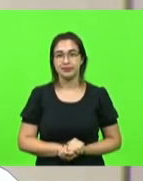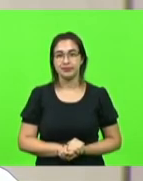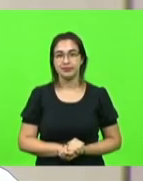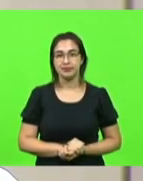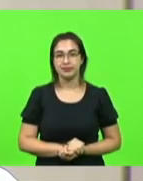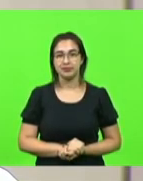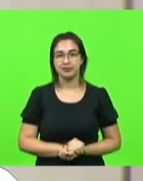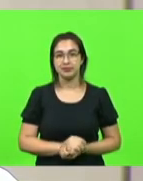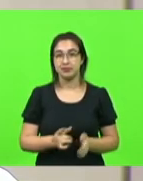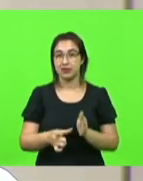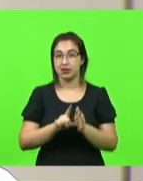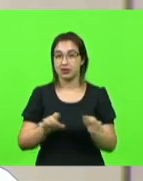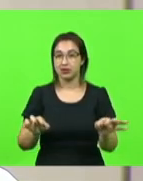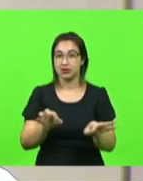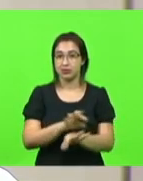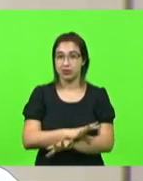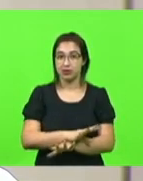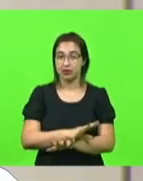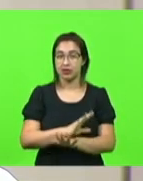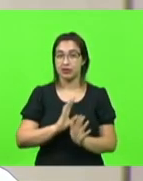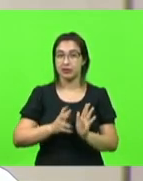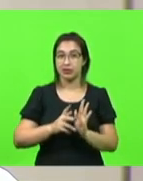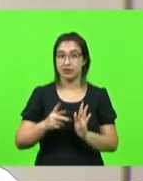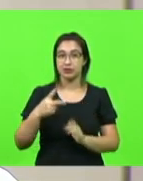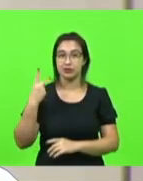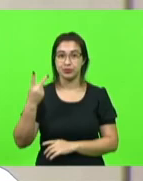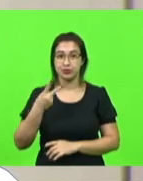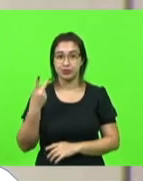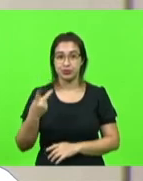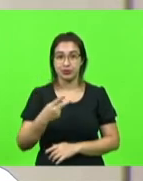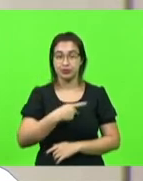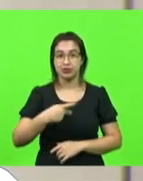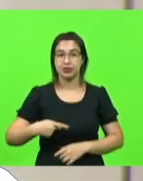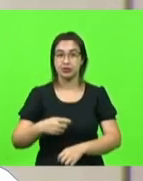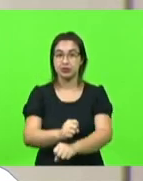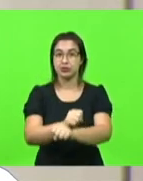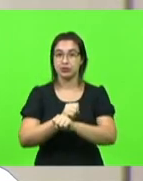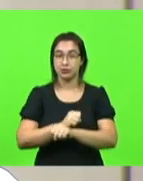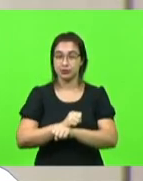Finalizando, então, o horário destinado aos partidos políticos, essa presidência